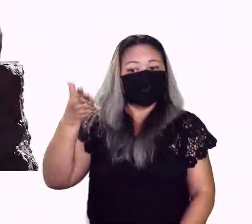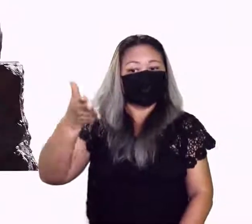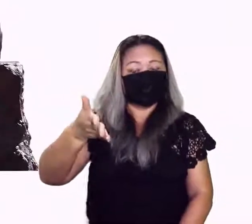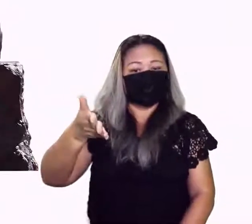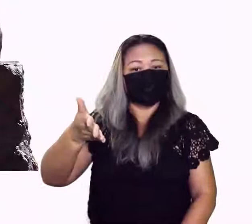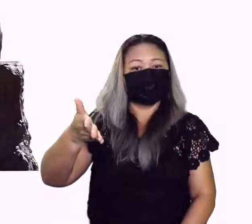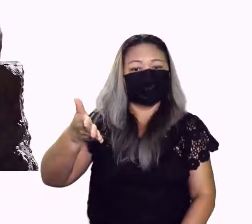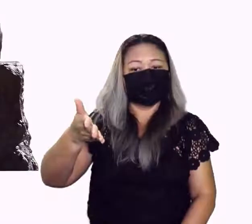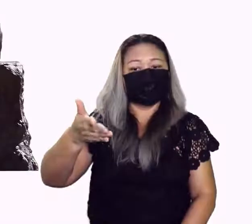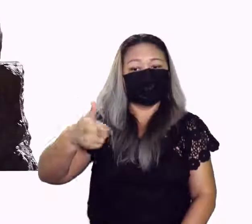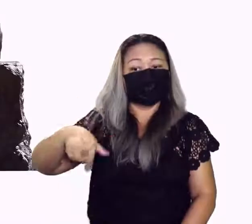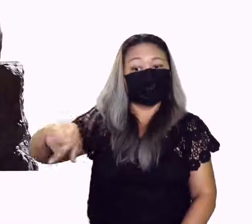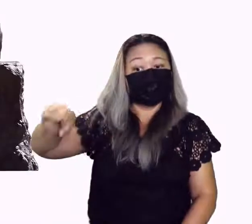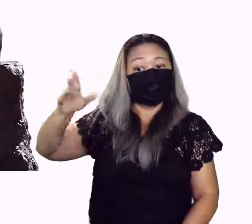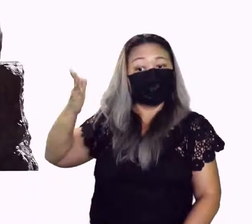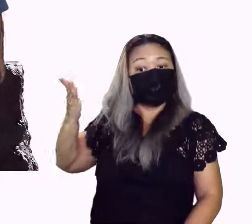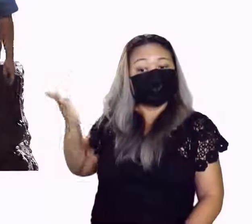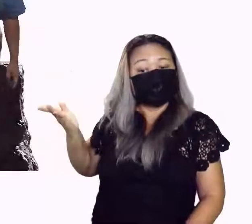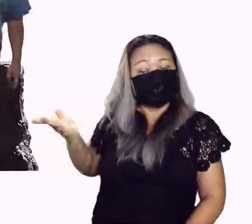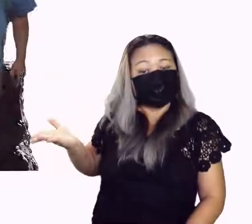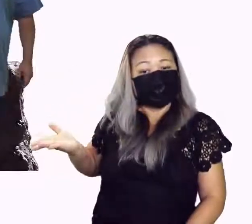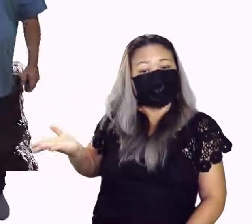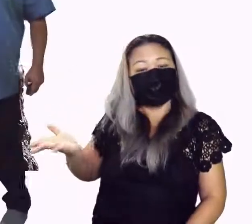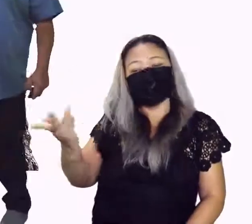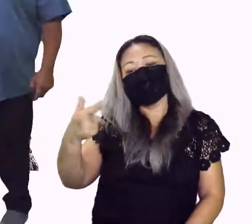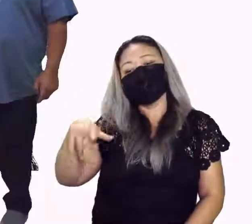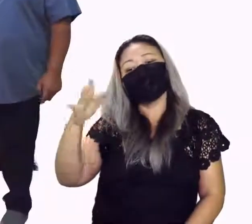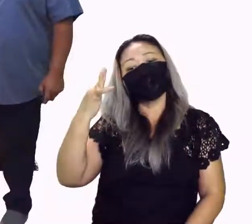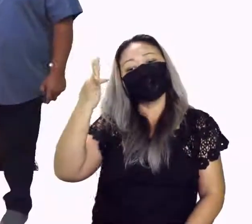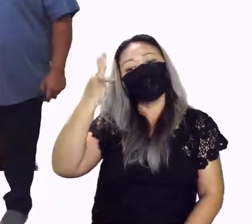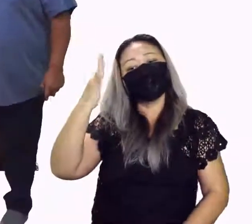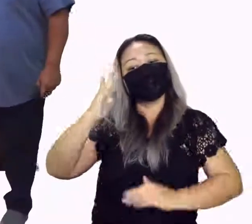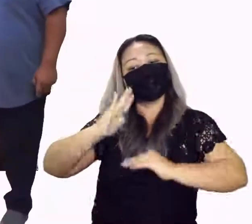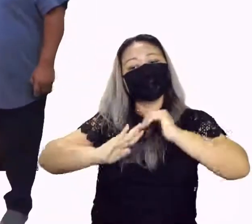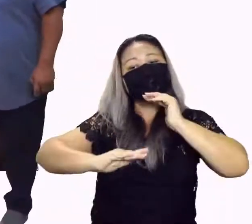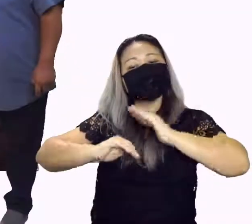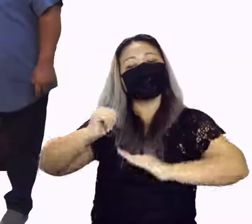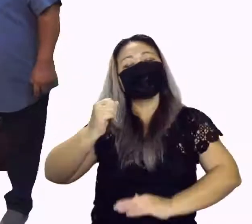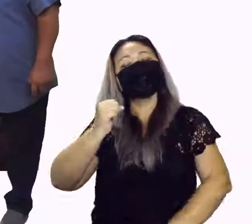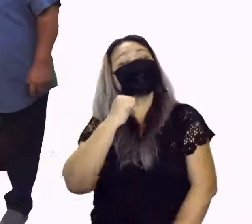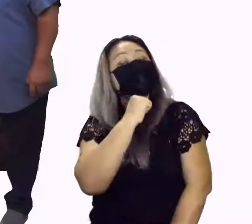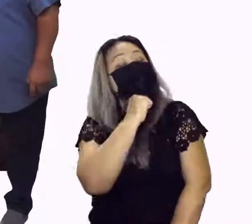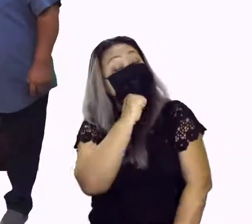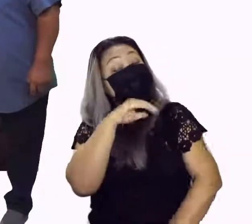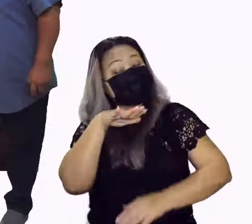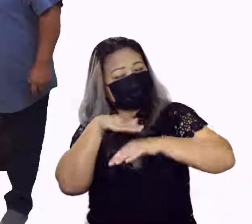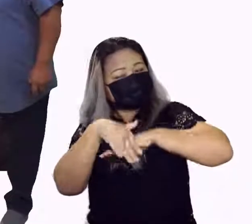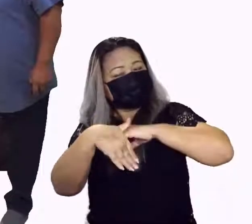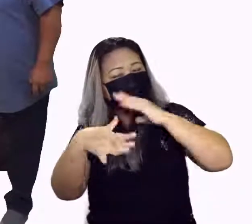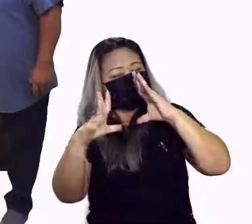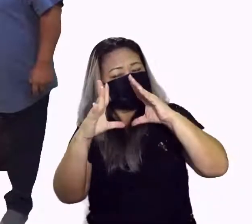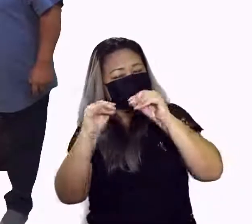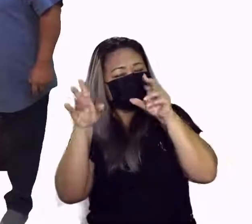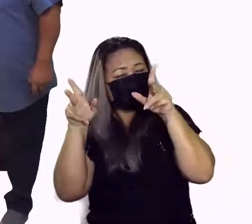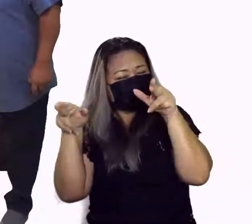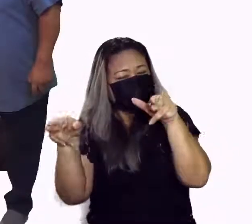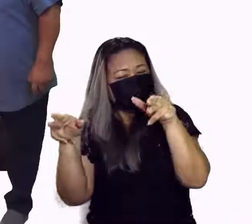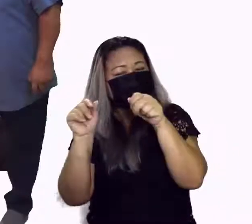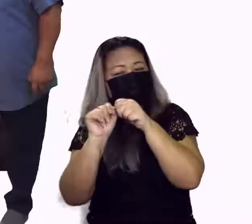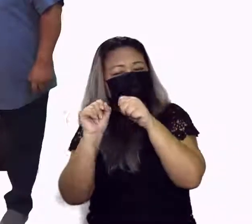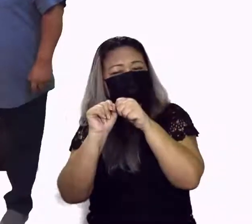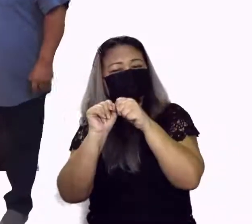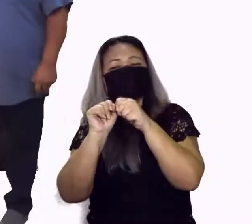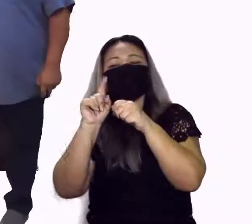meio, nesse momento, olha. Esse filósofo aqui, ó. Toda noite, às vezes, eu fico pensando também. Assim. A verdade